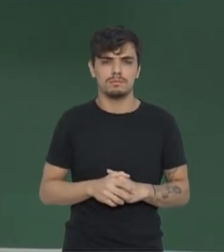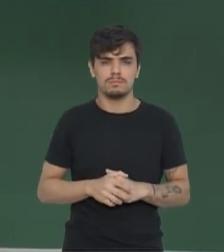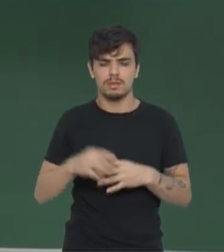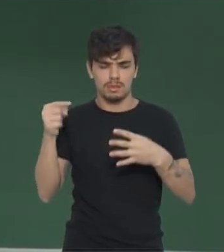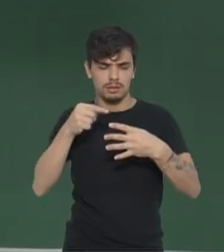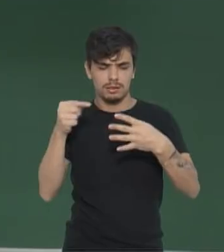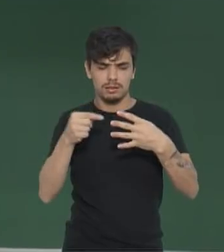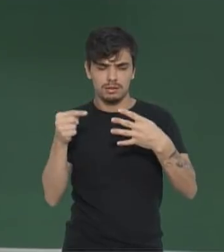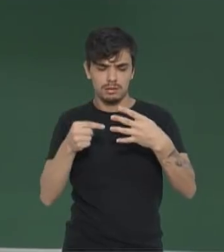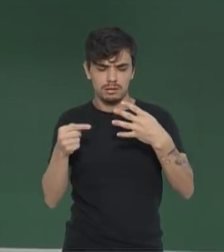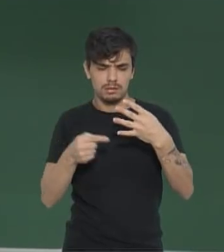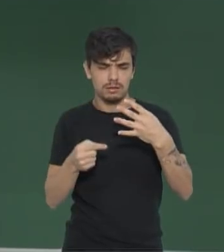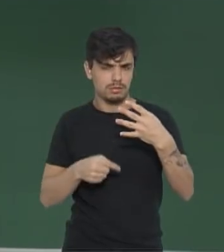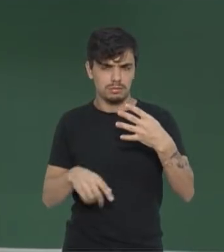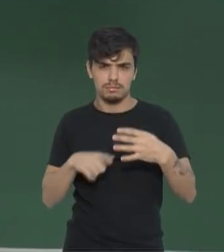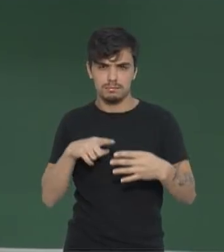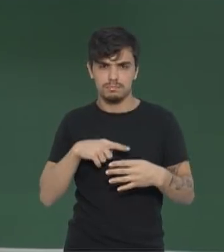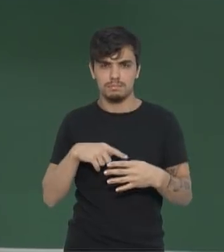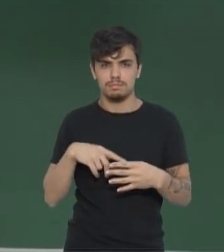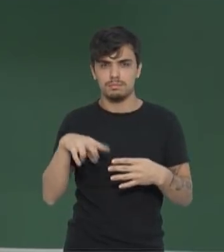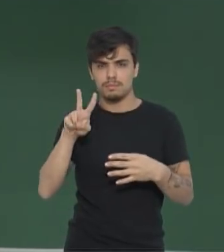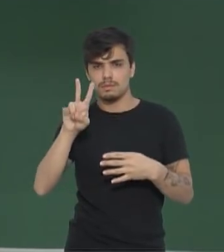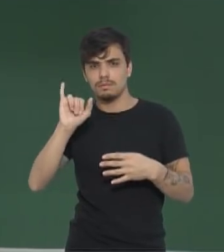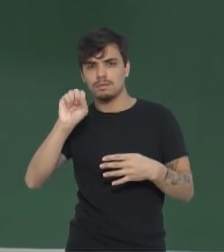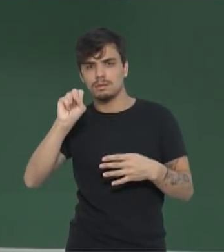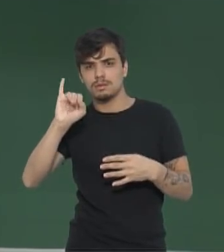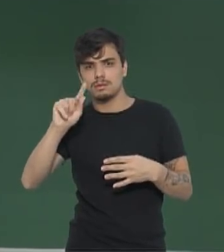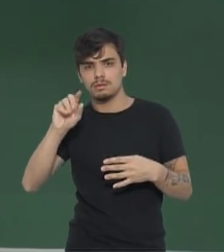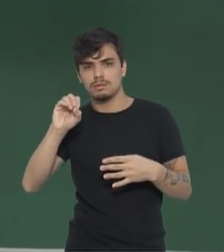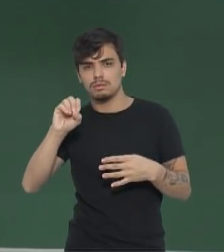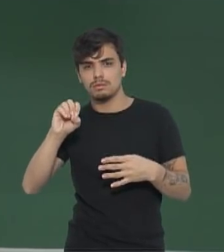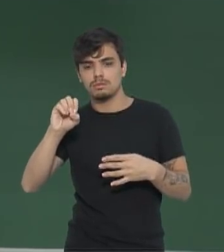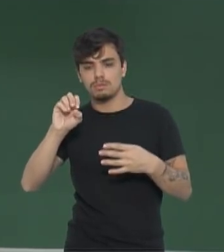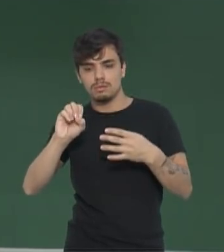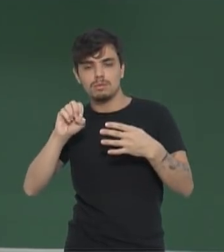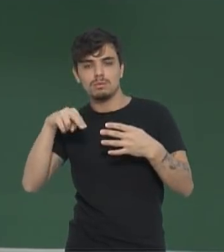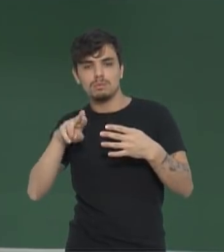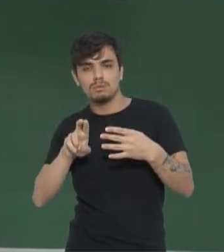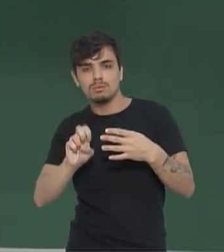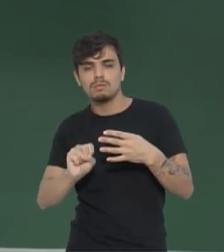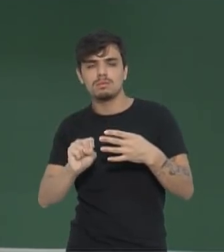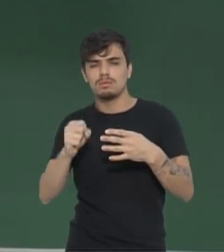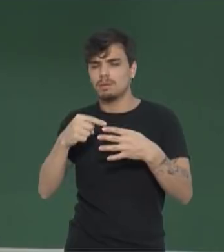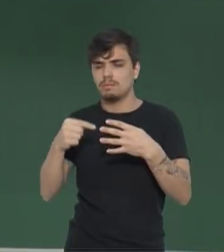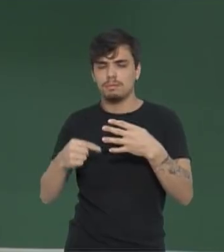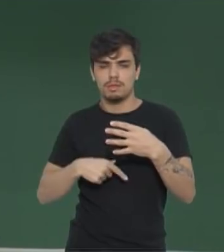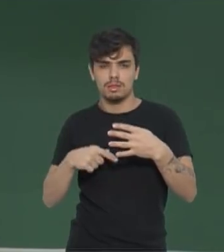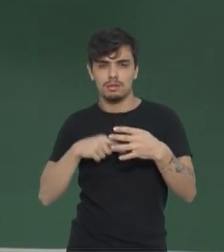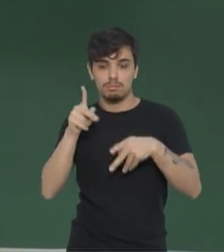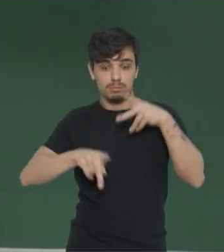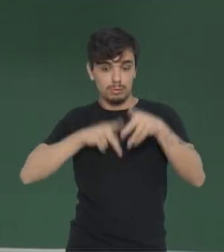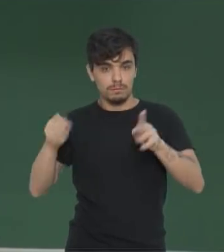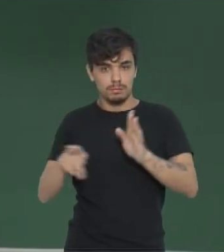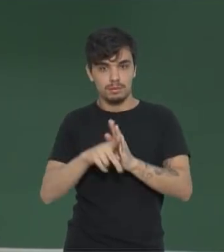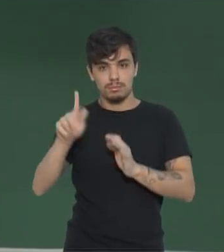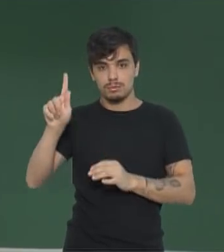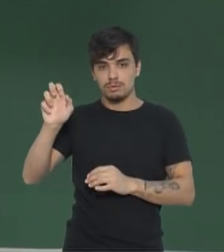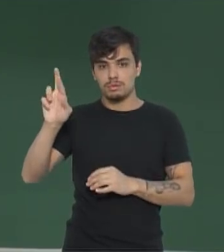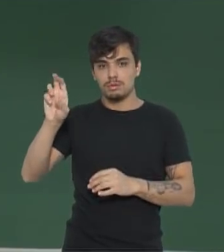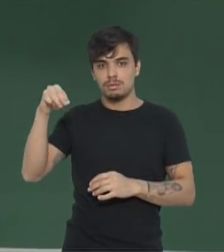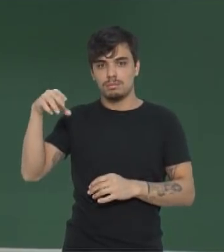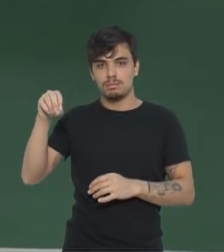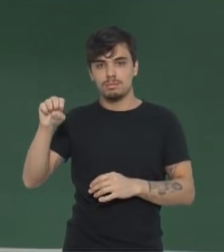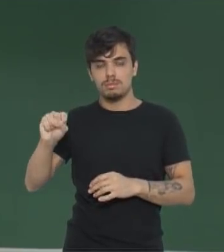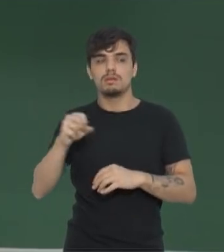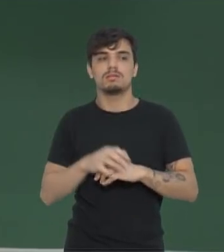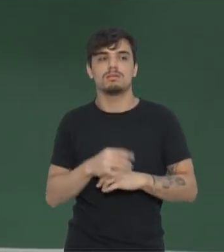vai falar. Quem é esse, professor? Ostrogodos, hunos, éruos, vândalos, todos povos germanos dessa região,